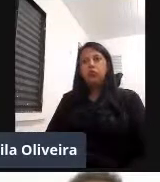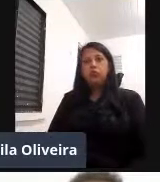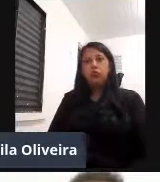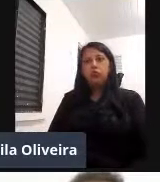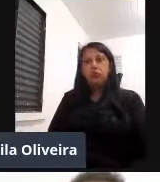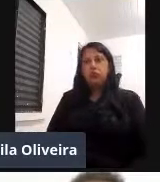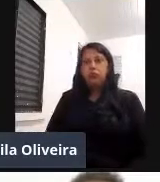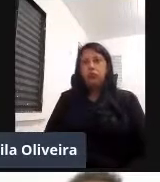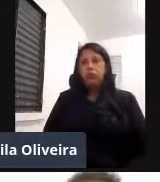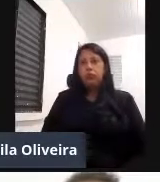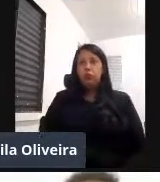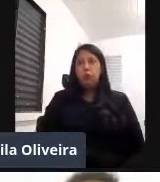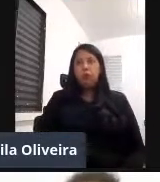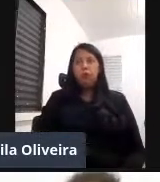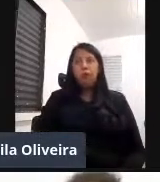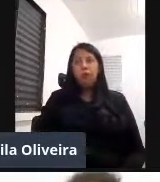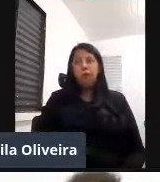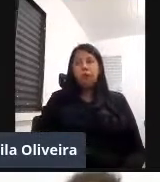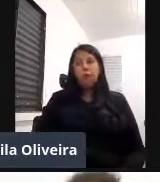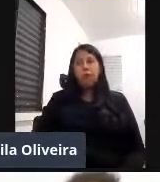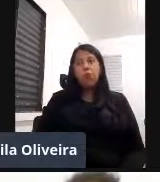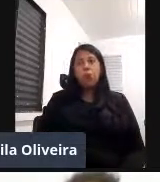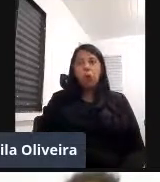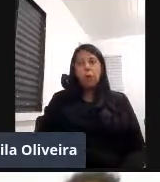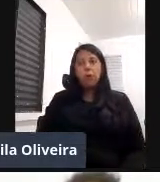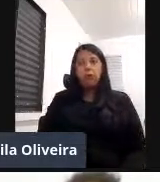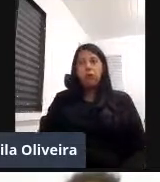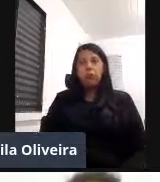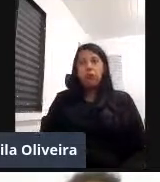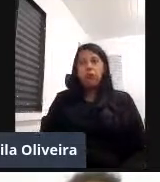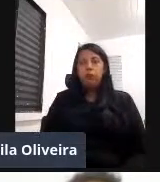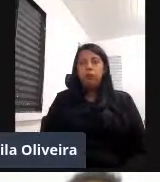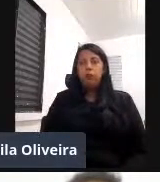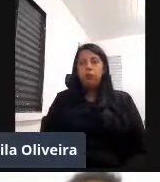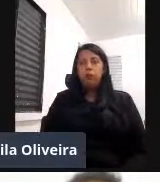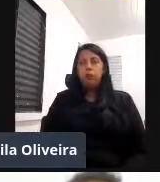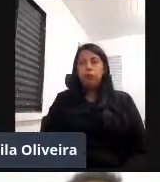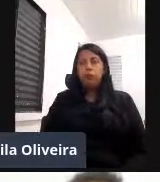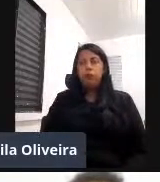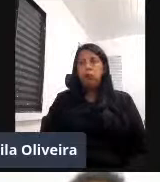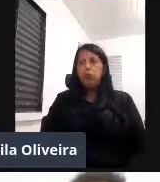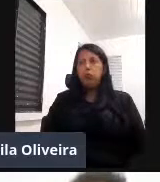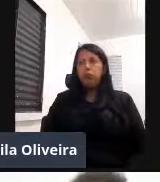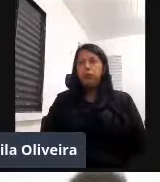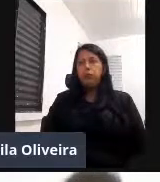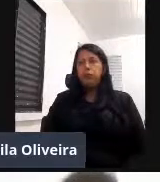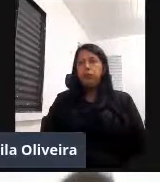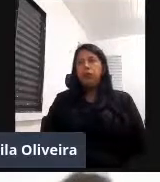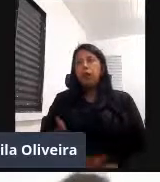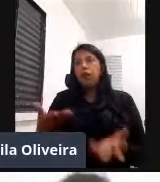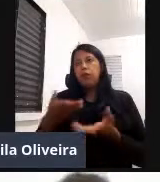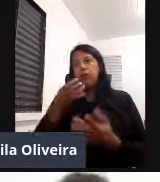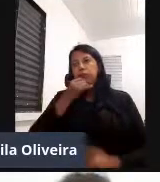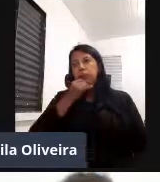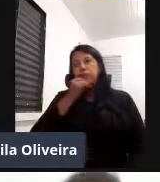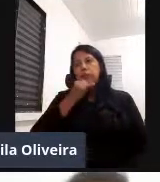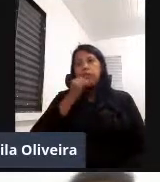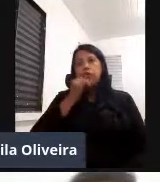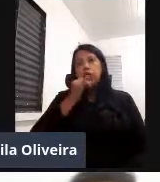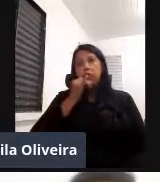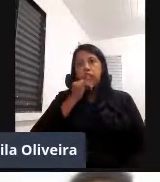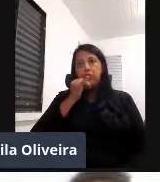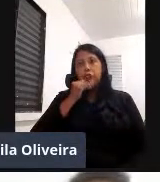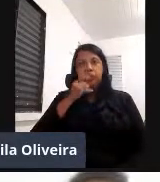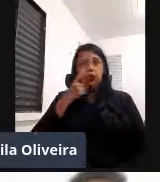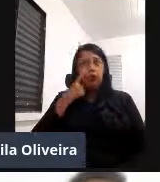para a gente fazer uma busca assim, não é mesmo? E agora a gente vai fazer um exemplo, eu vou fazer só mais um